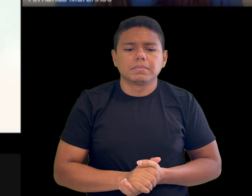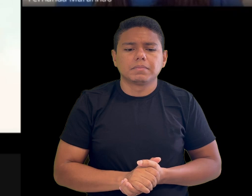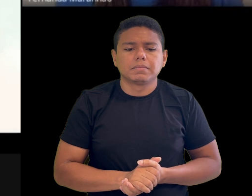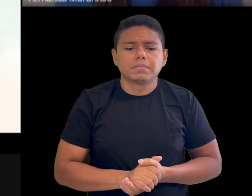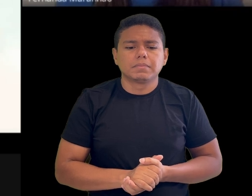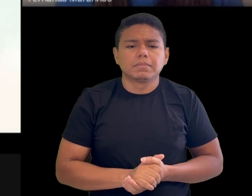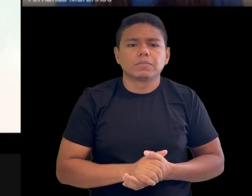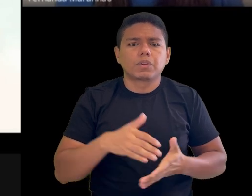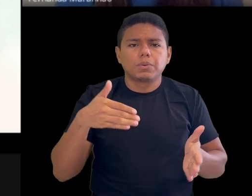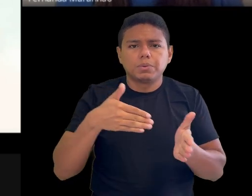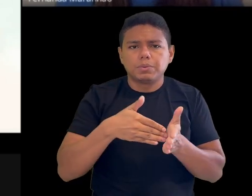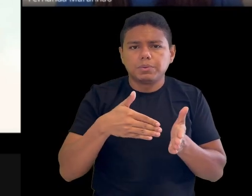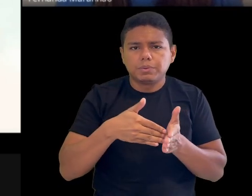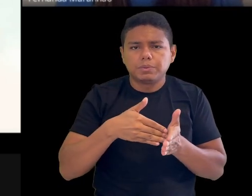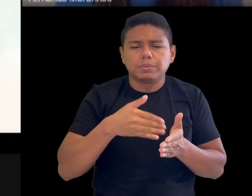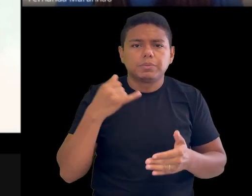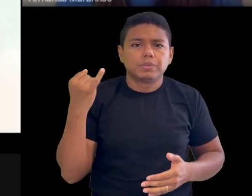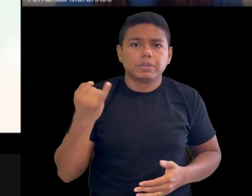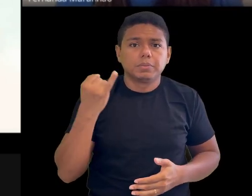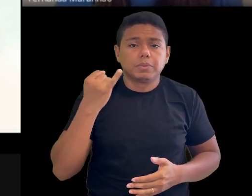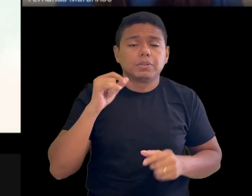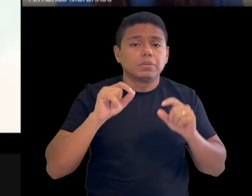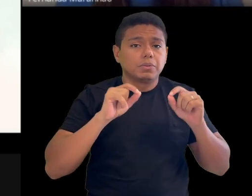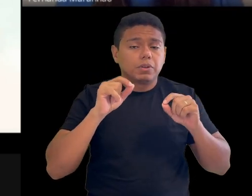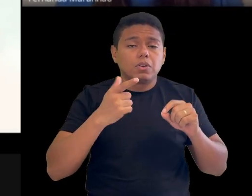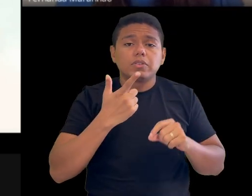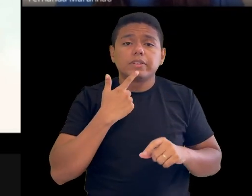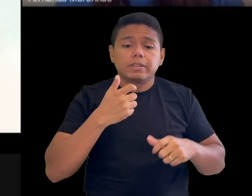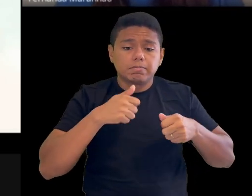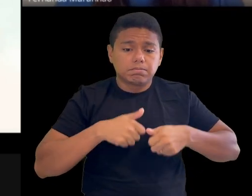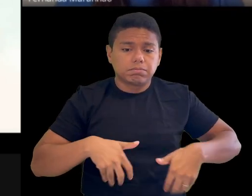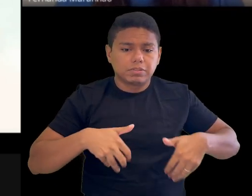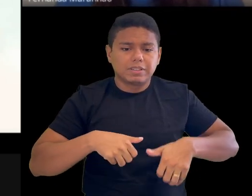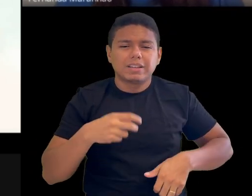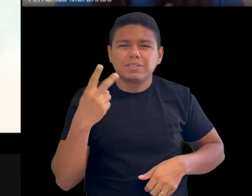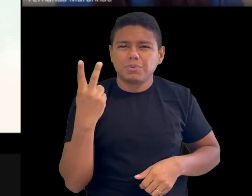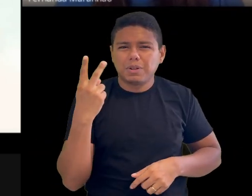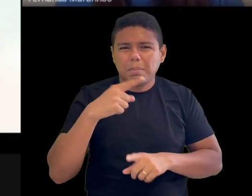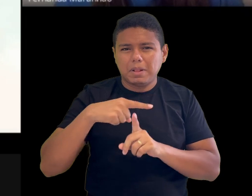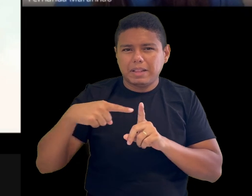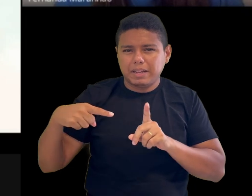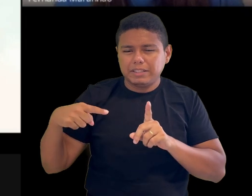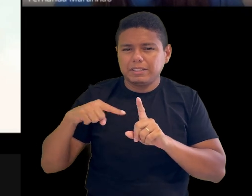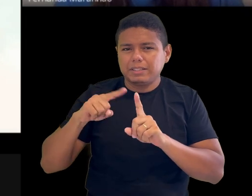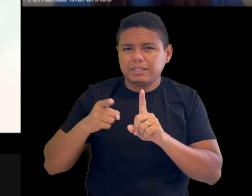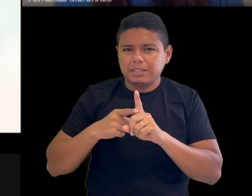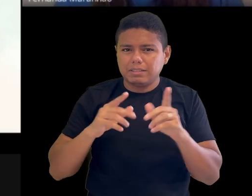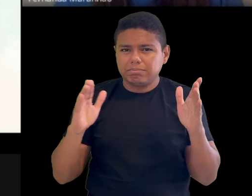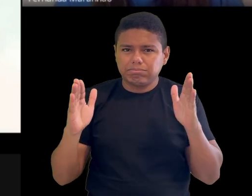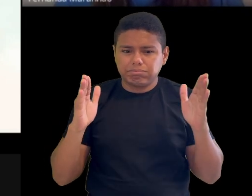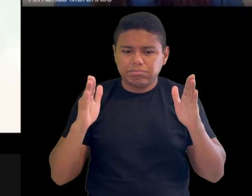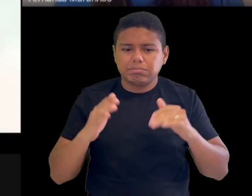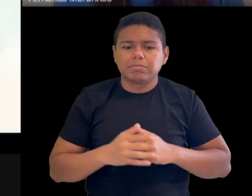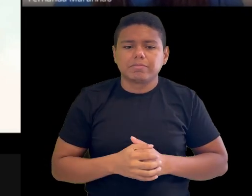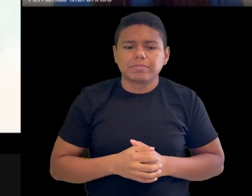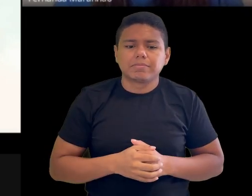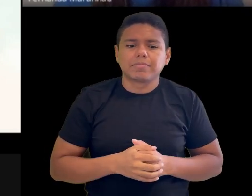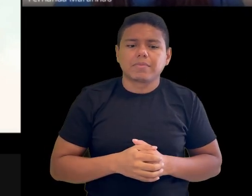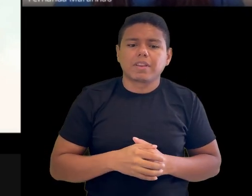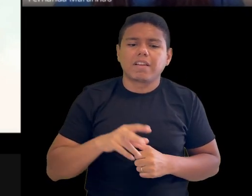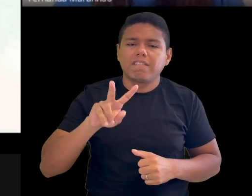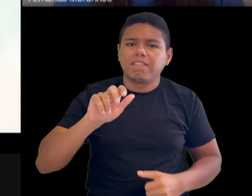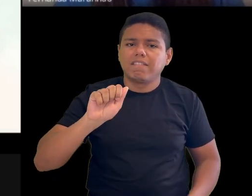importante sangramento na segunda metade da gestação é a vasa prévia, que por definição é a presença de vasos